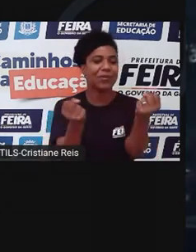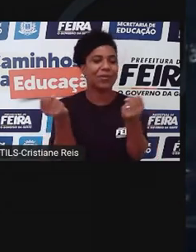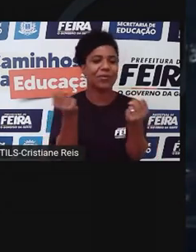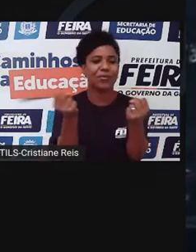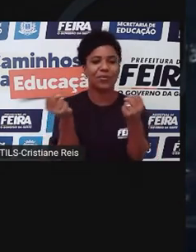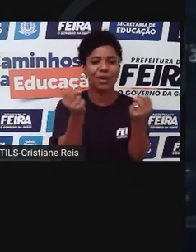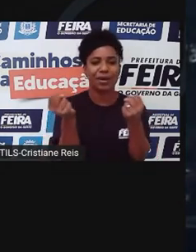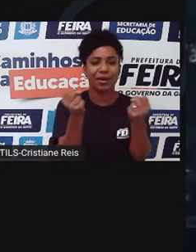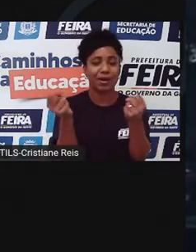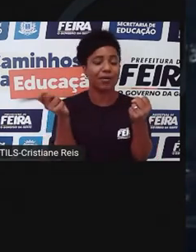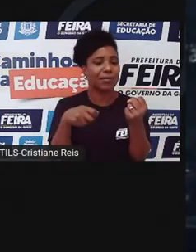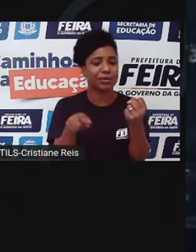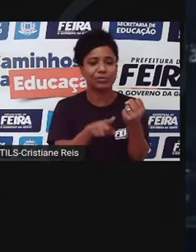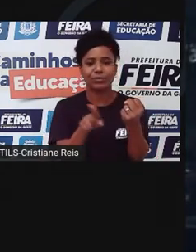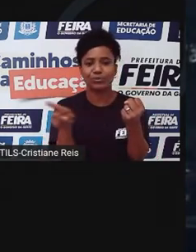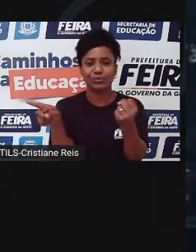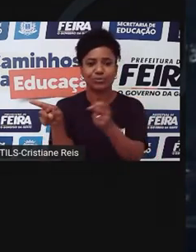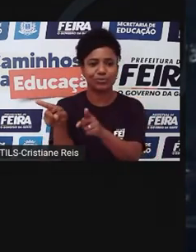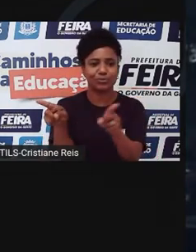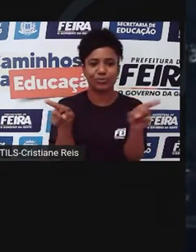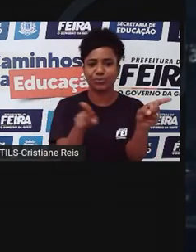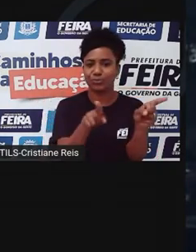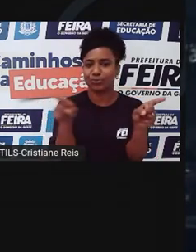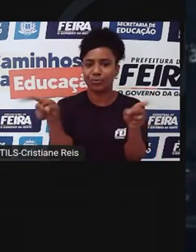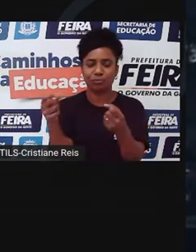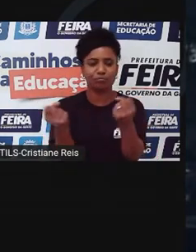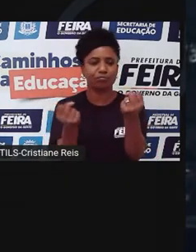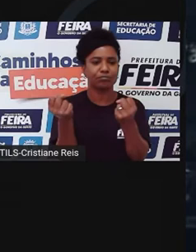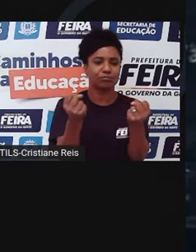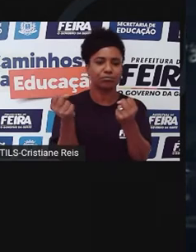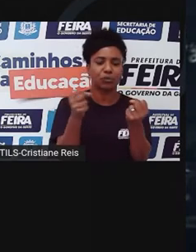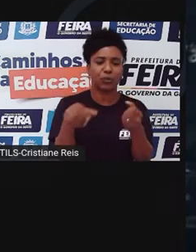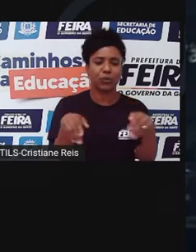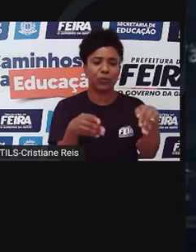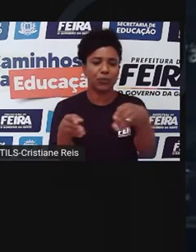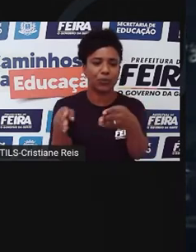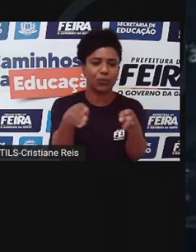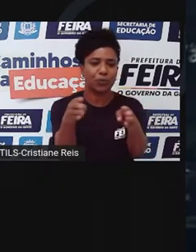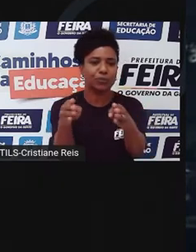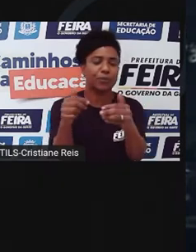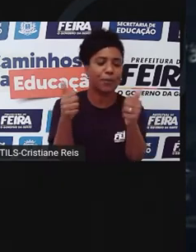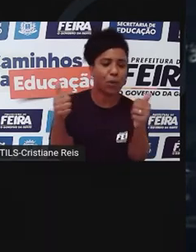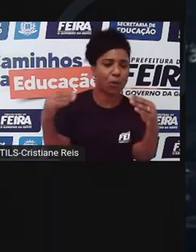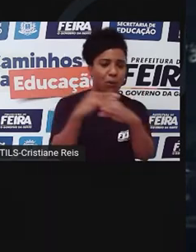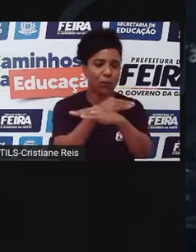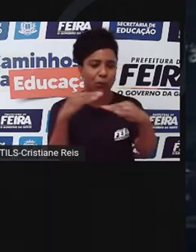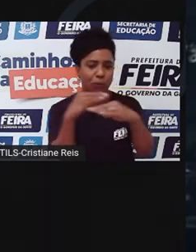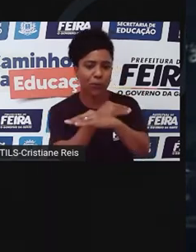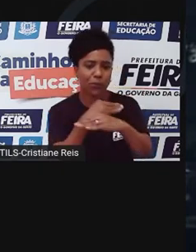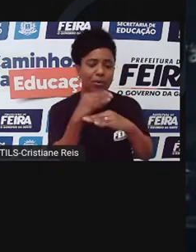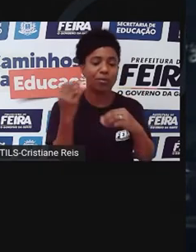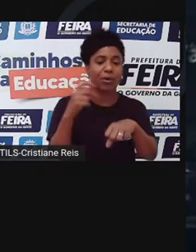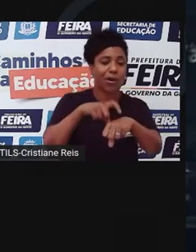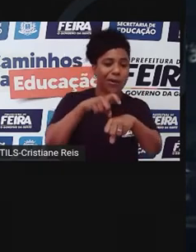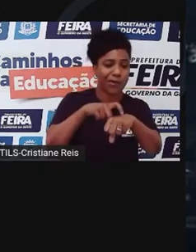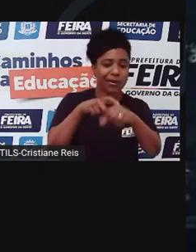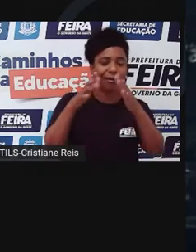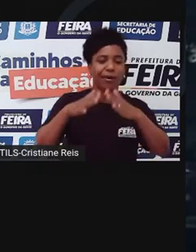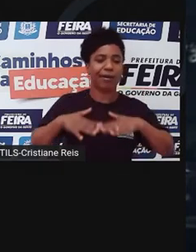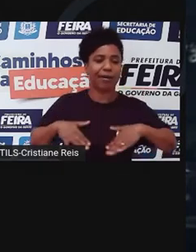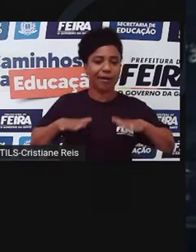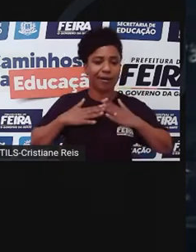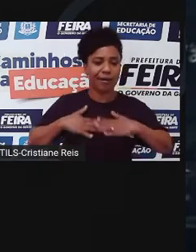quais são as condições de estrada em que você está dirigindo e acompanhar os dados de GPS de motoristas que ajudam a predizer os horários e locais que estarão